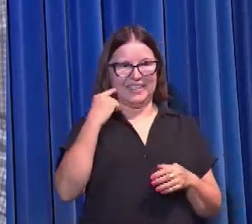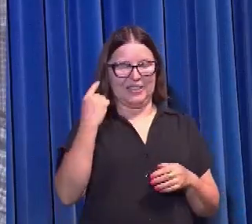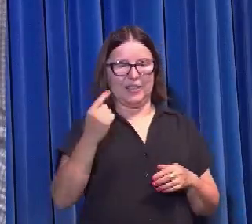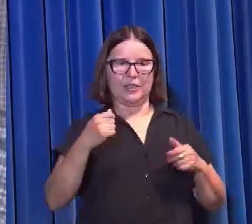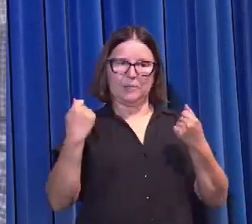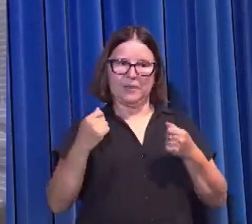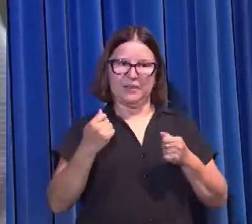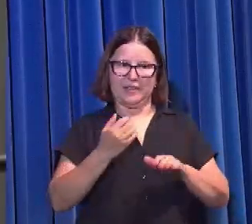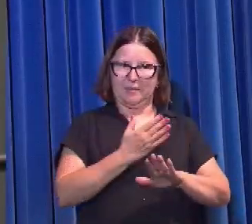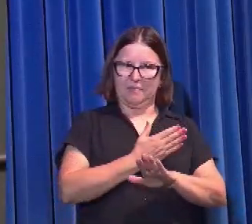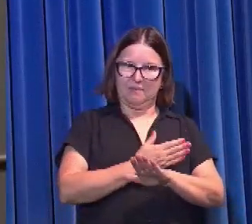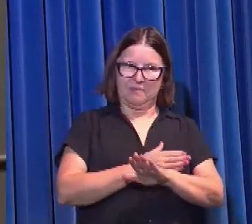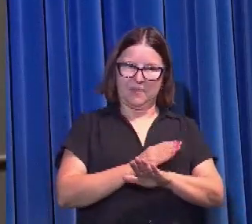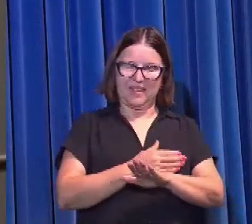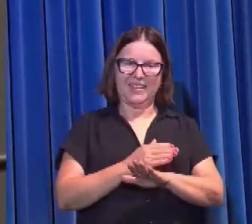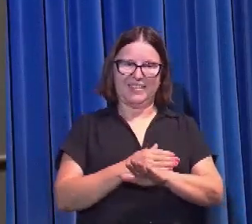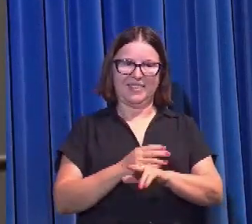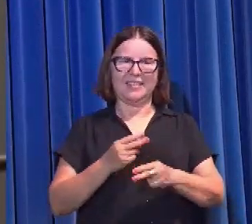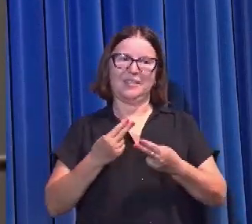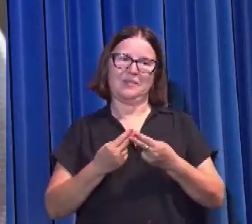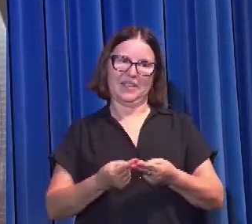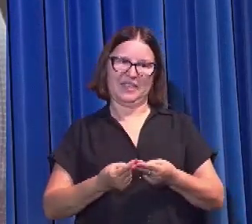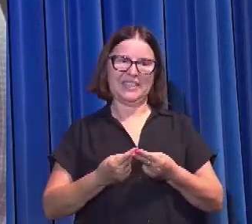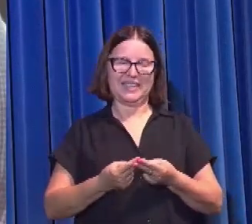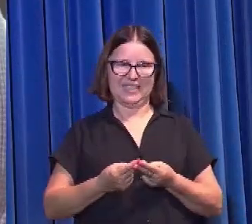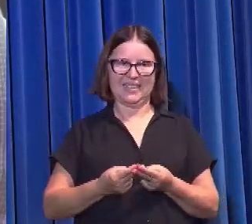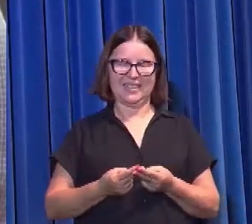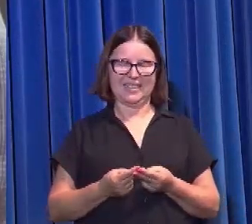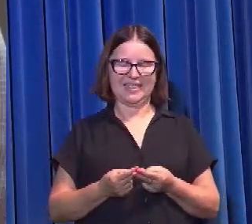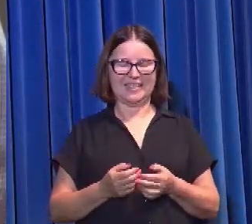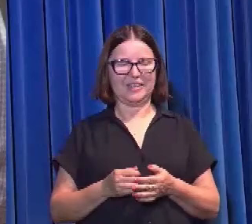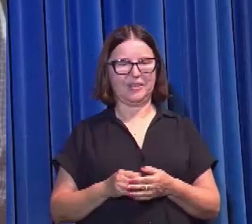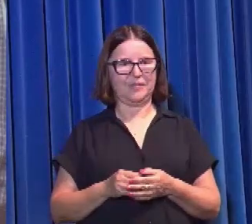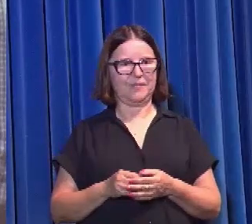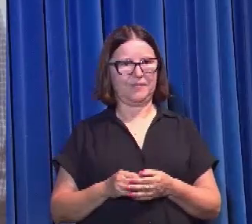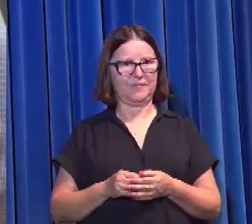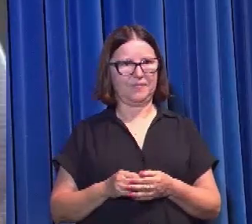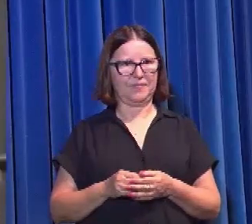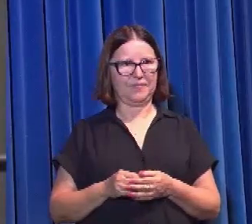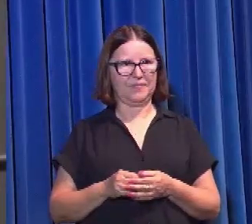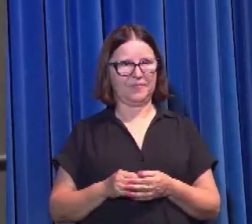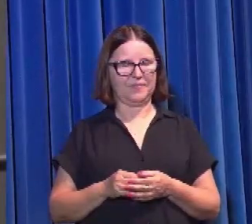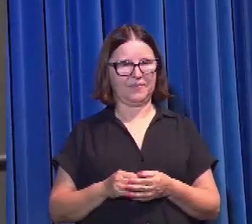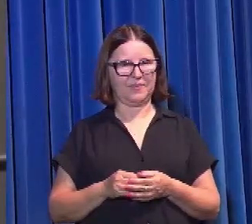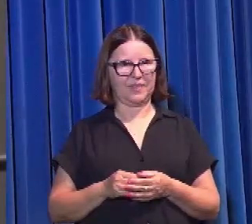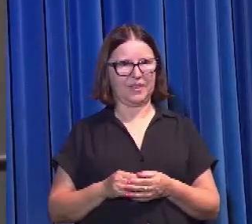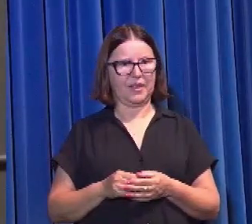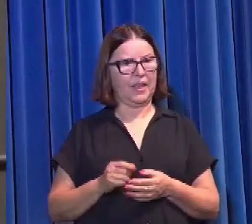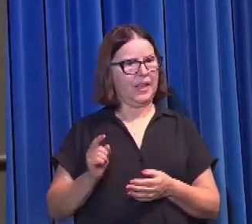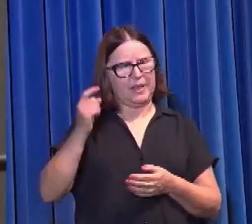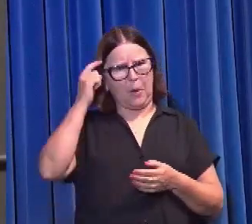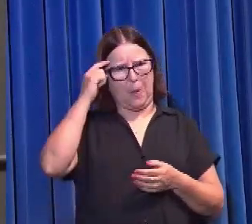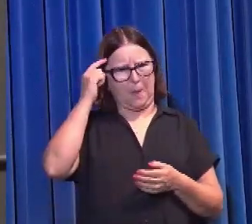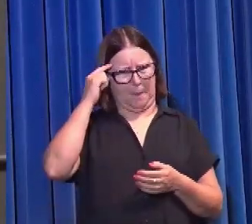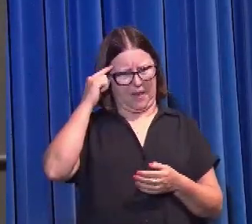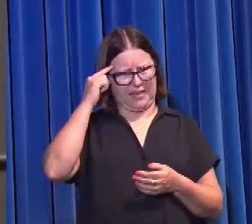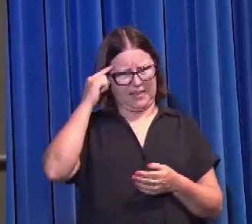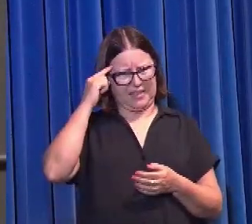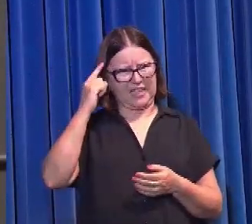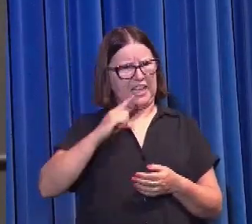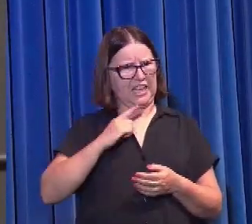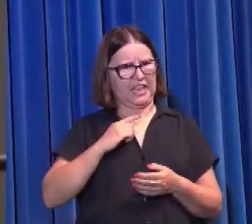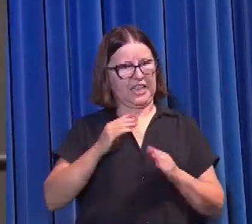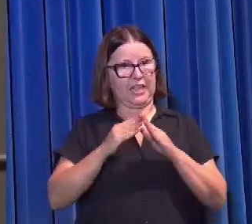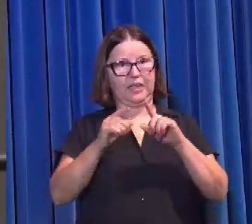fruto do Espírito num ambiente dos irmãos que ainda pecam. Não alimente, irmão, uma expectativa por uma igreja perfeita. Não é